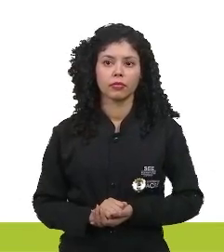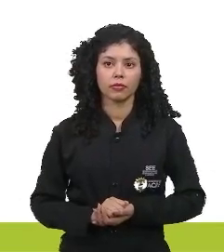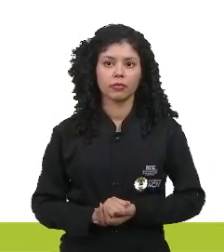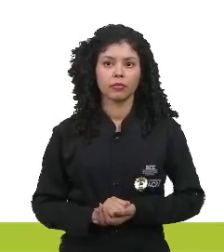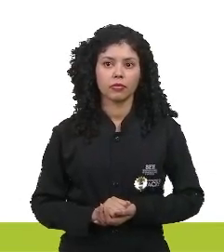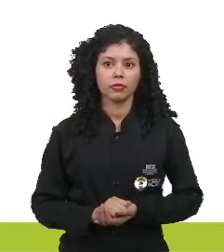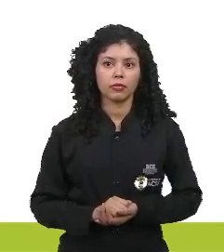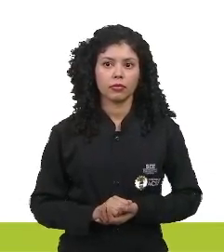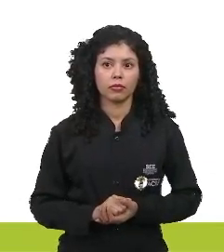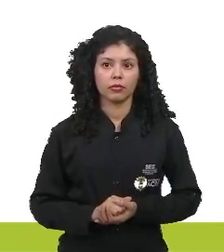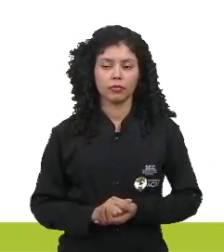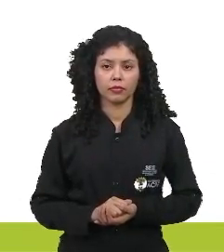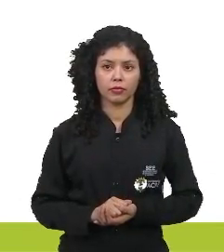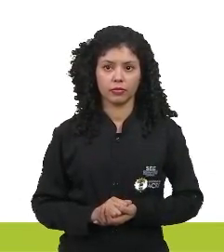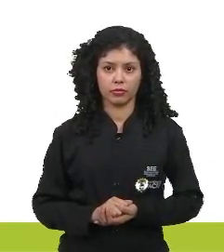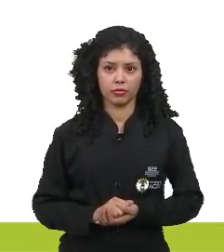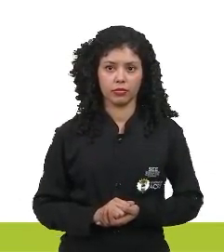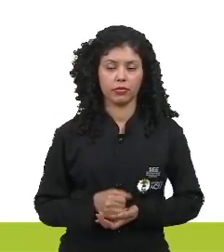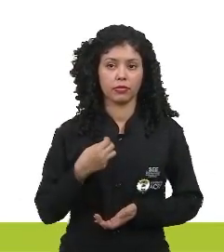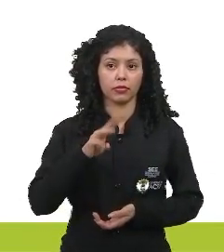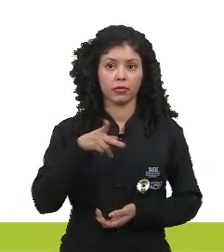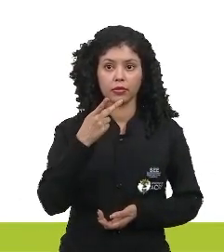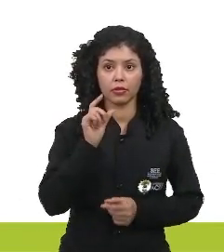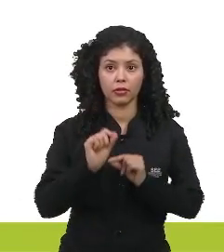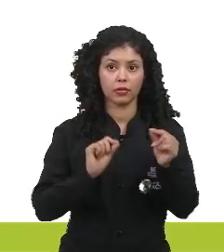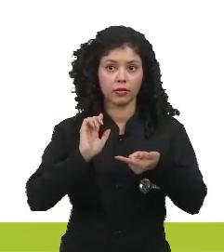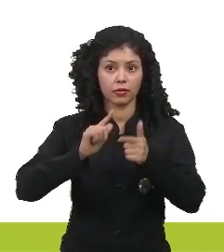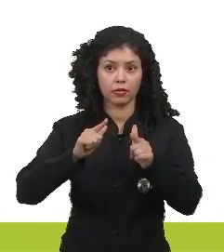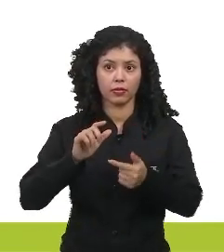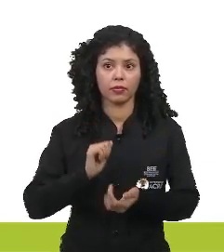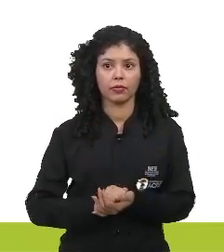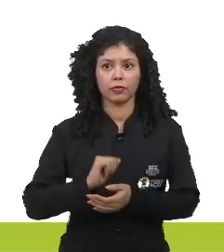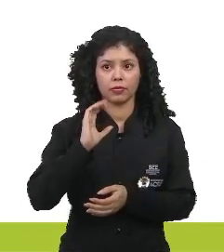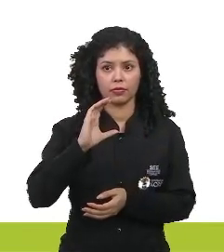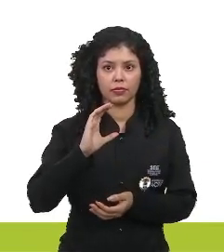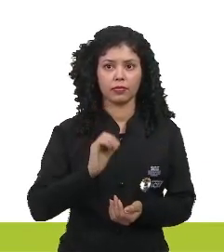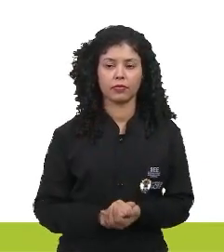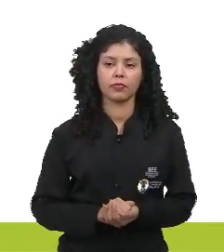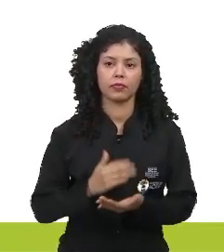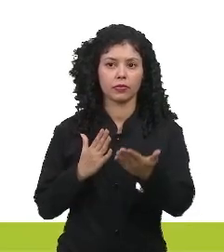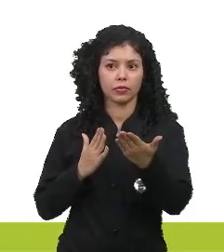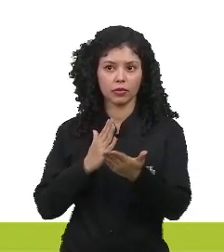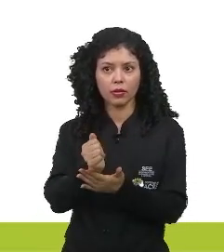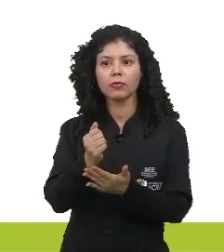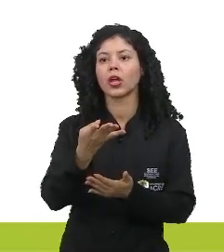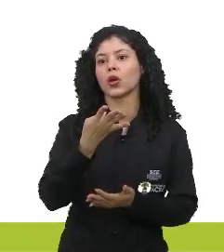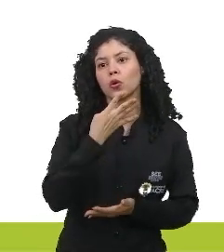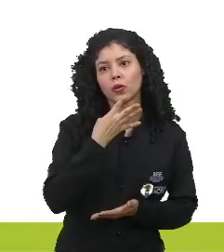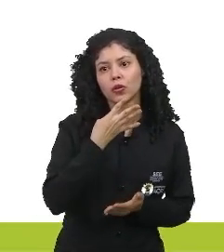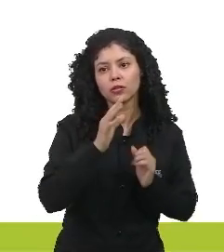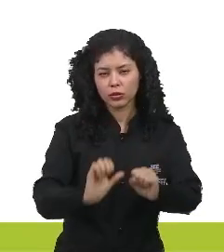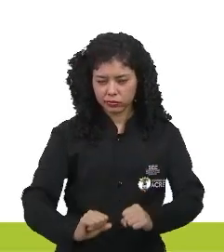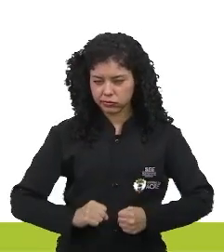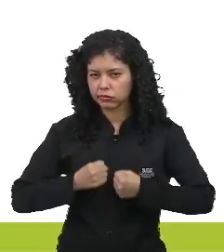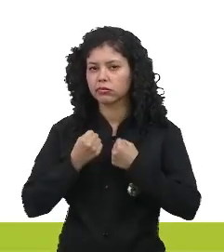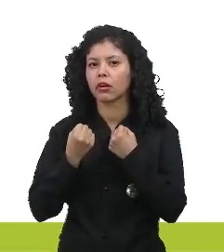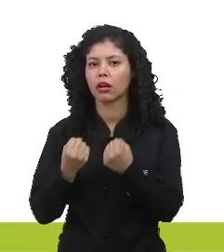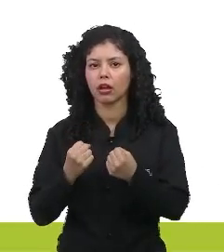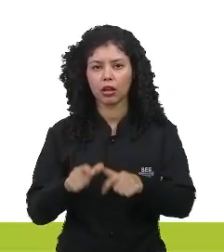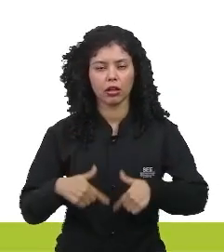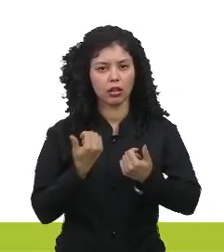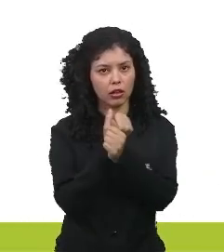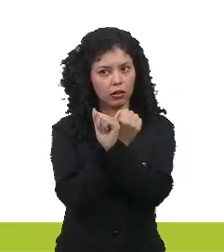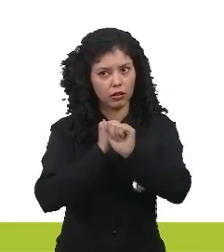vocês marcam? Está correto quem optou pela letra C. Os primeiros anos após a